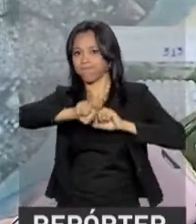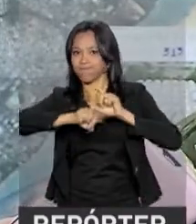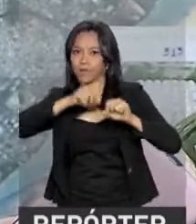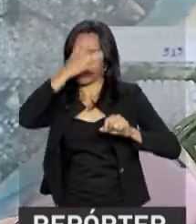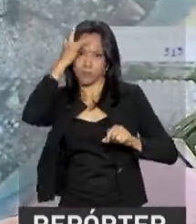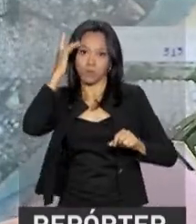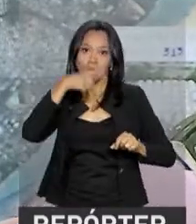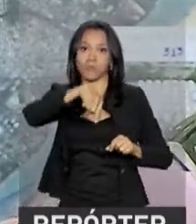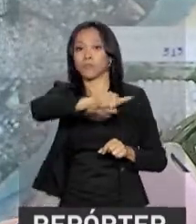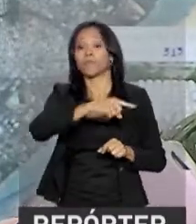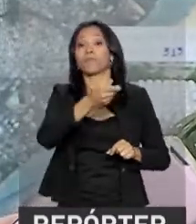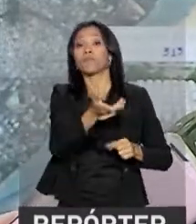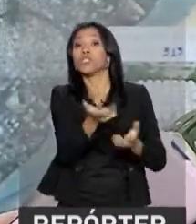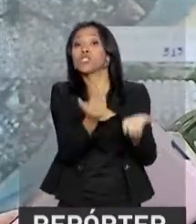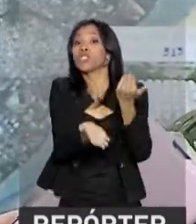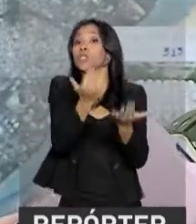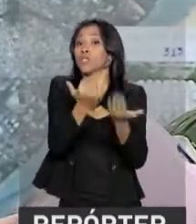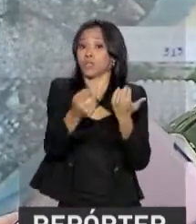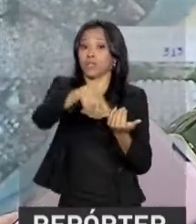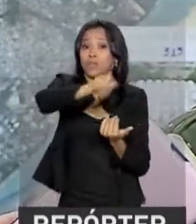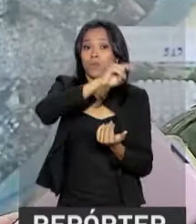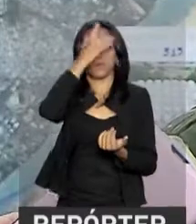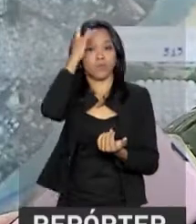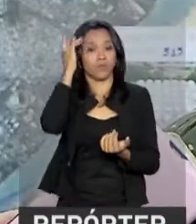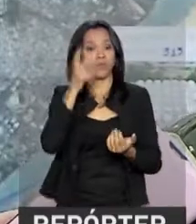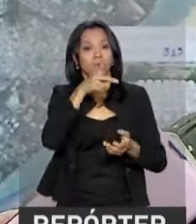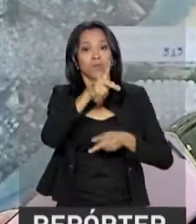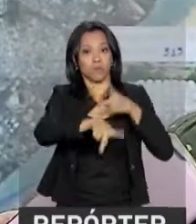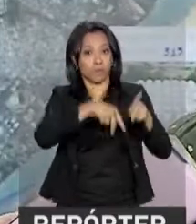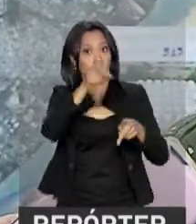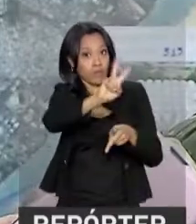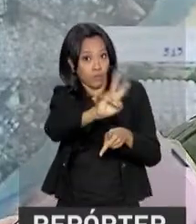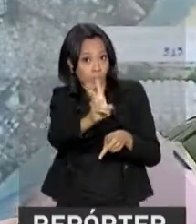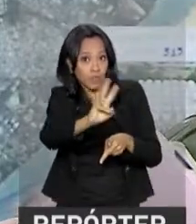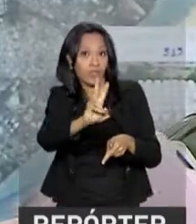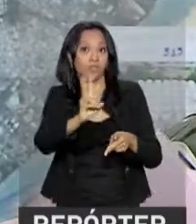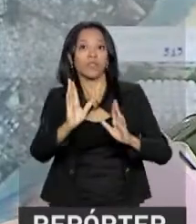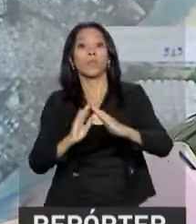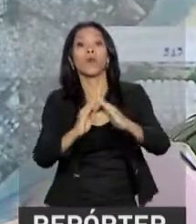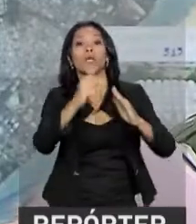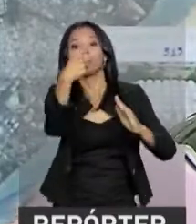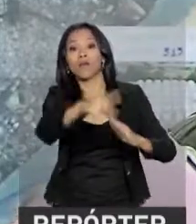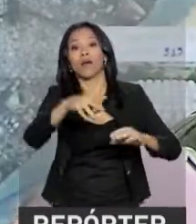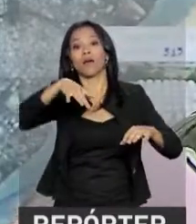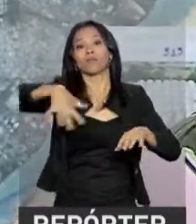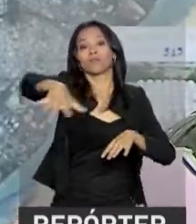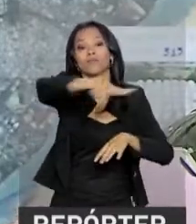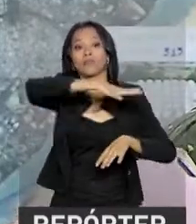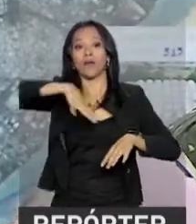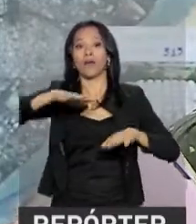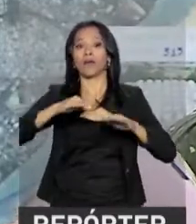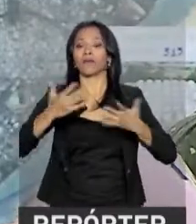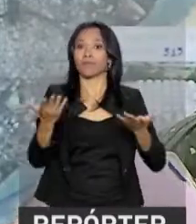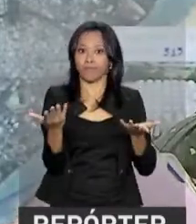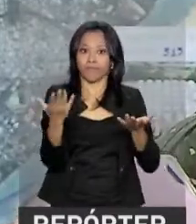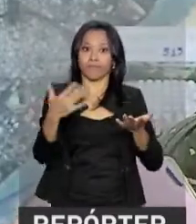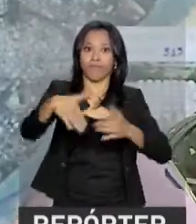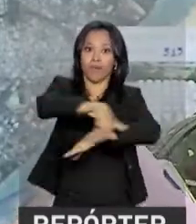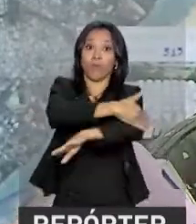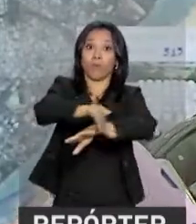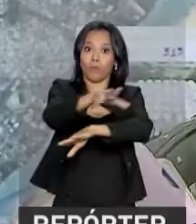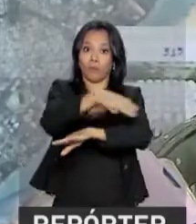a desocupação da praça e alguns remanescentes em um ou outro prédio que eles estejam ocupando, nós vamos